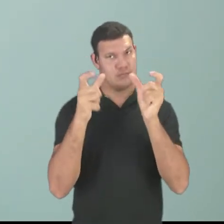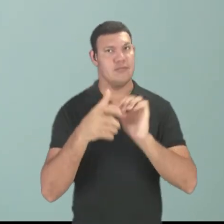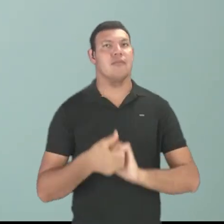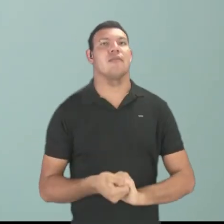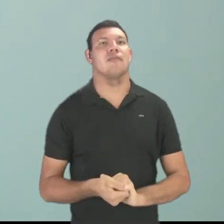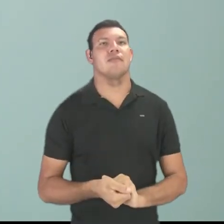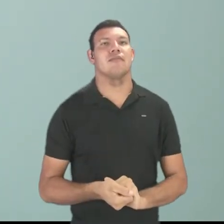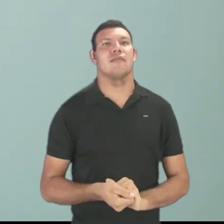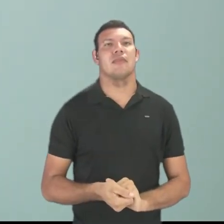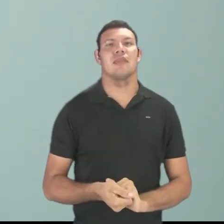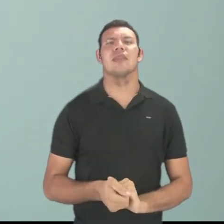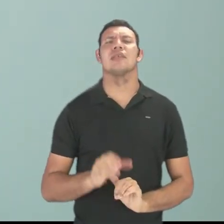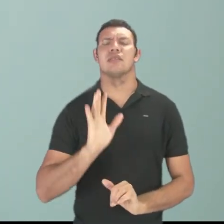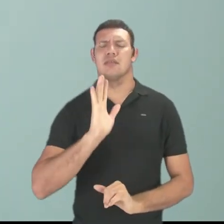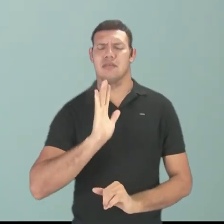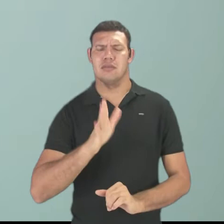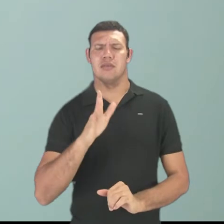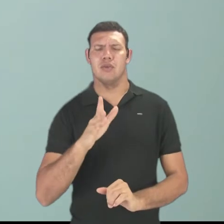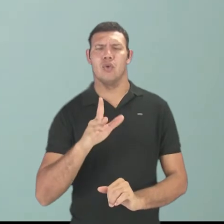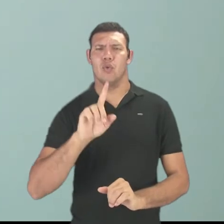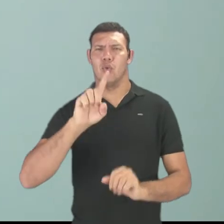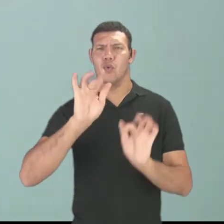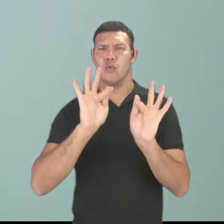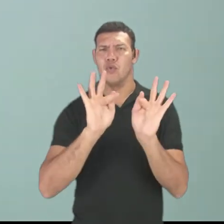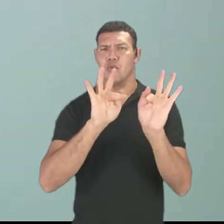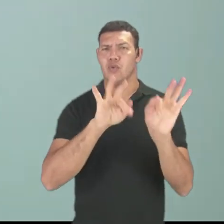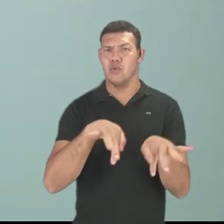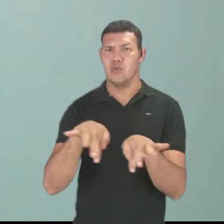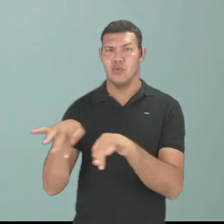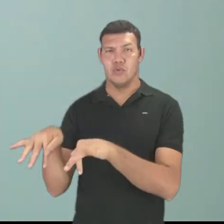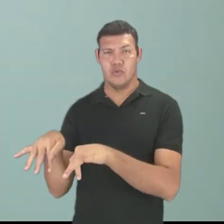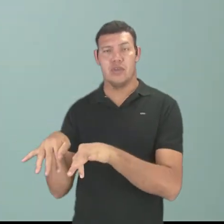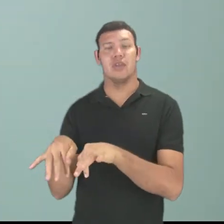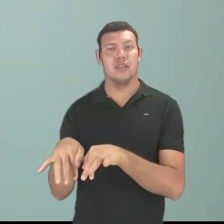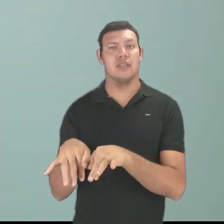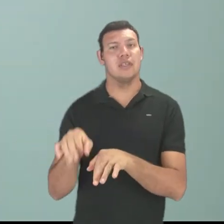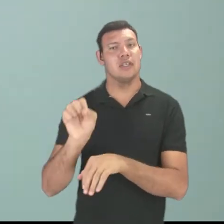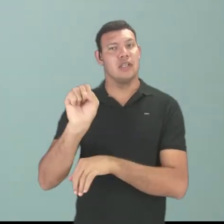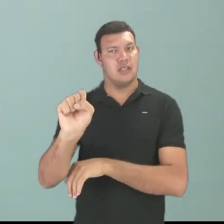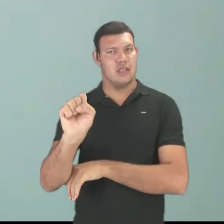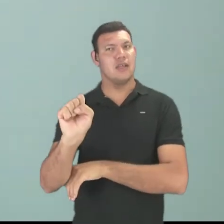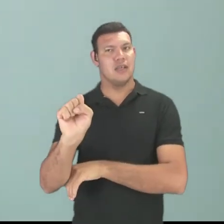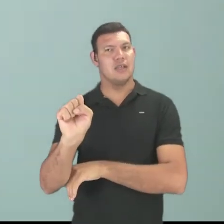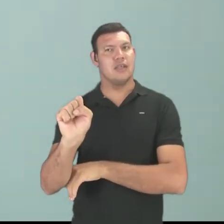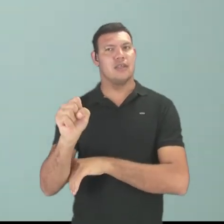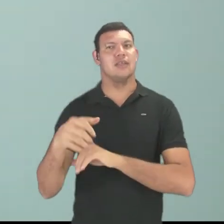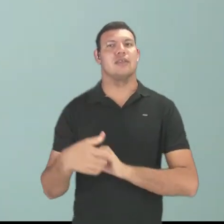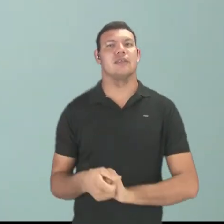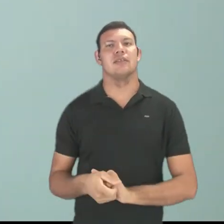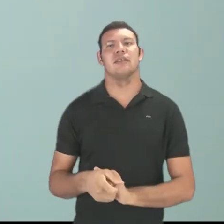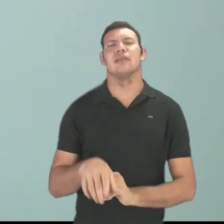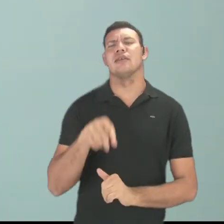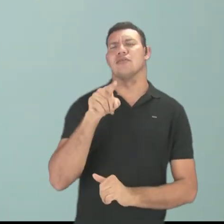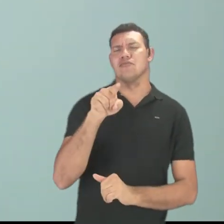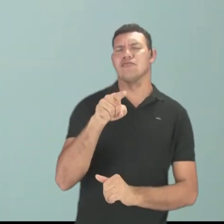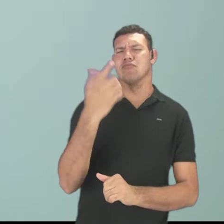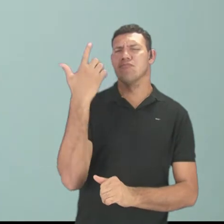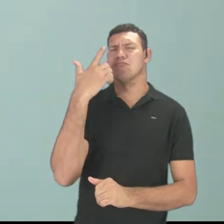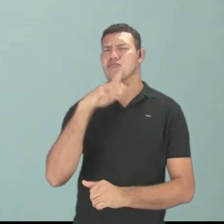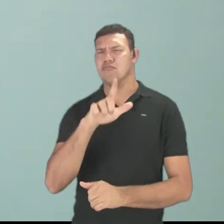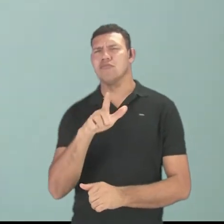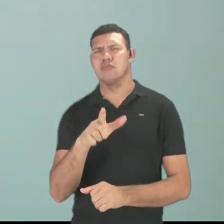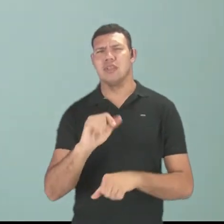eles vão estar terminados com S, com exceção do mine. Então vocês vão conseguir diferenciar os pronomes